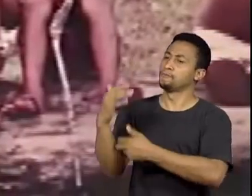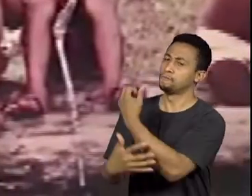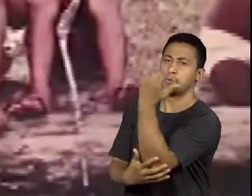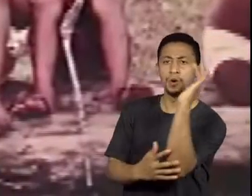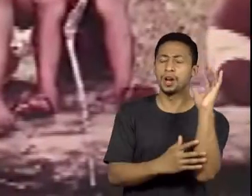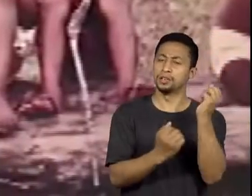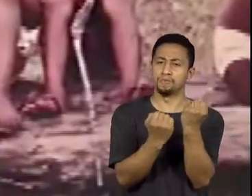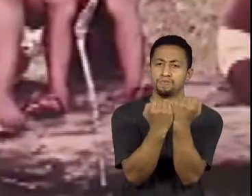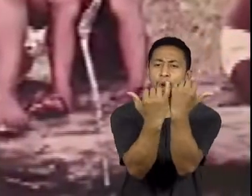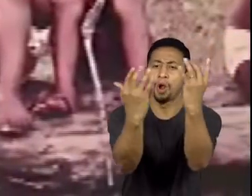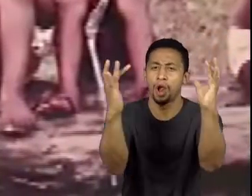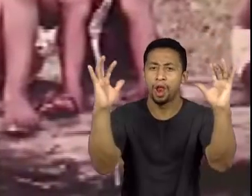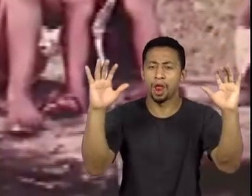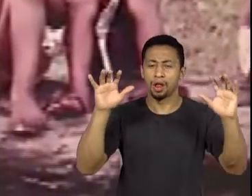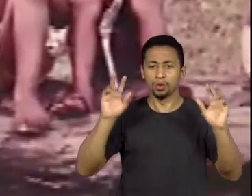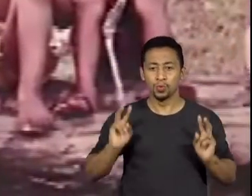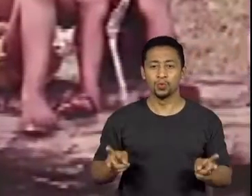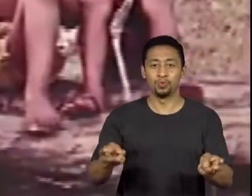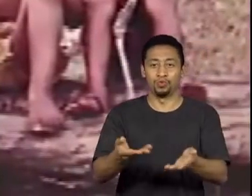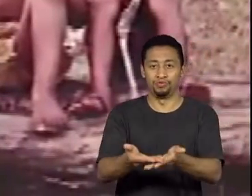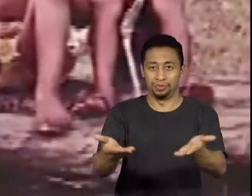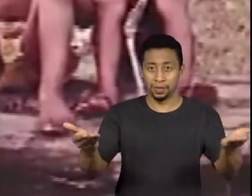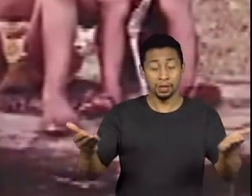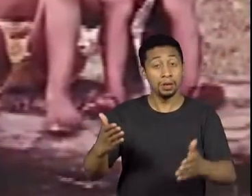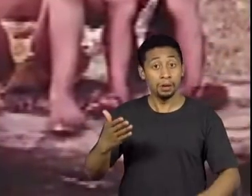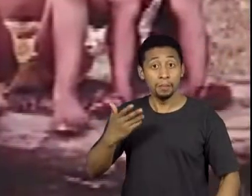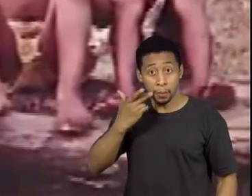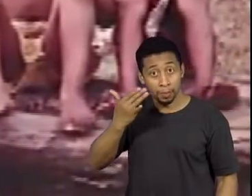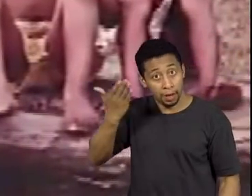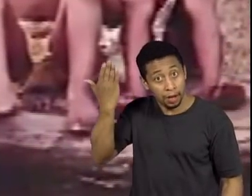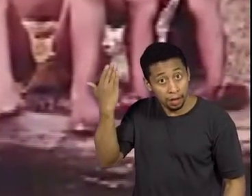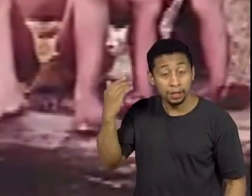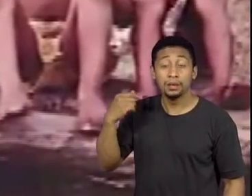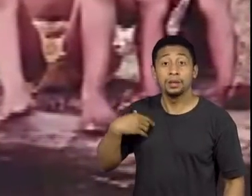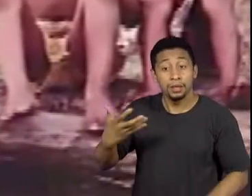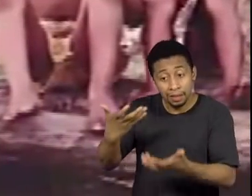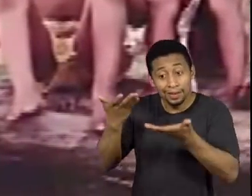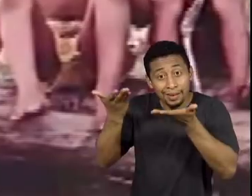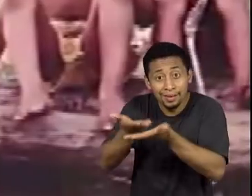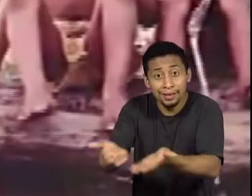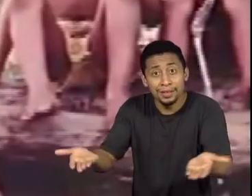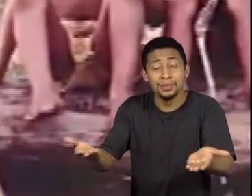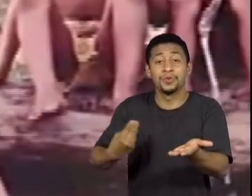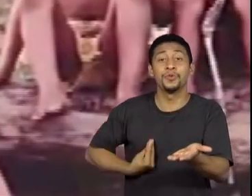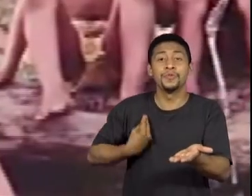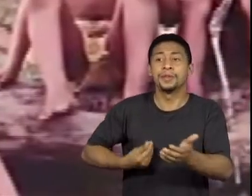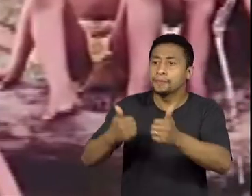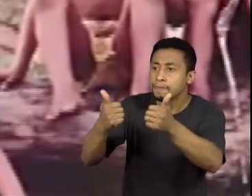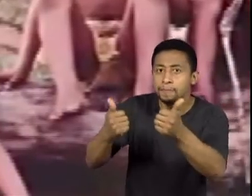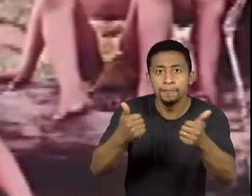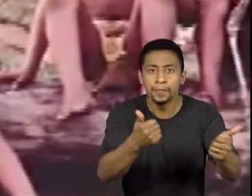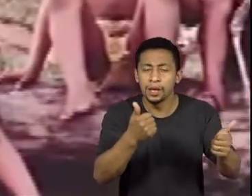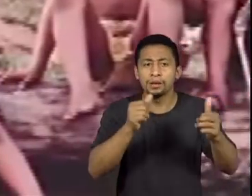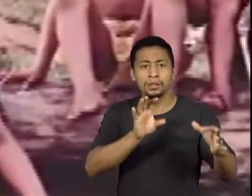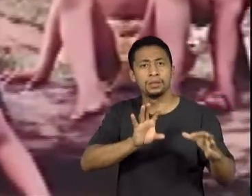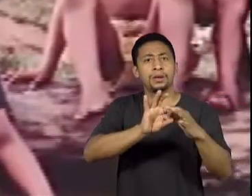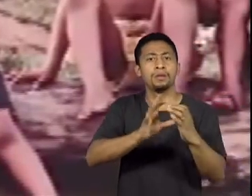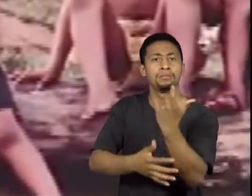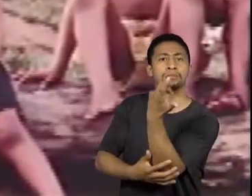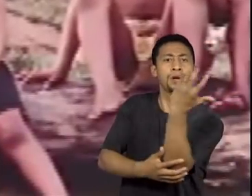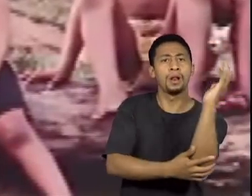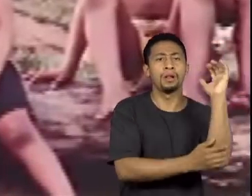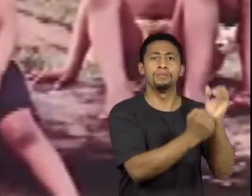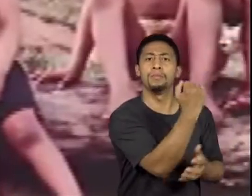esse, era poder, né, levar o bem viver para essas pessoas, né, com a valorização